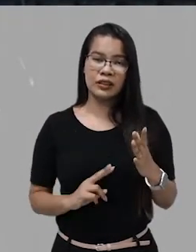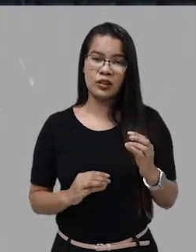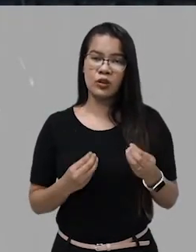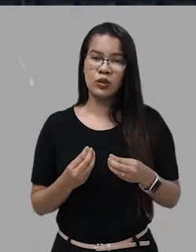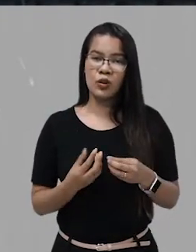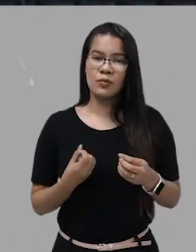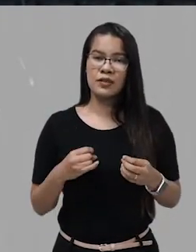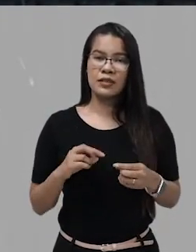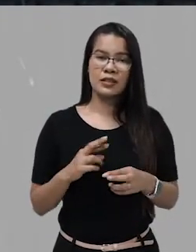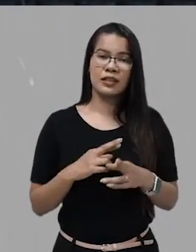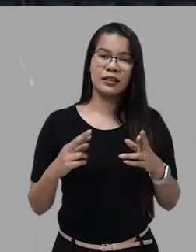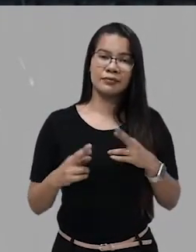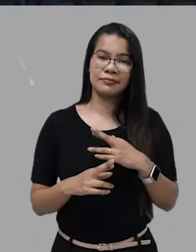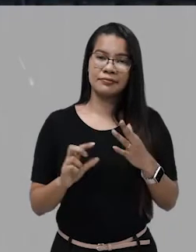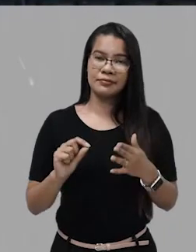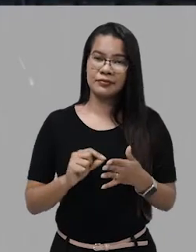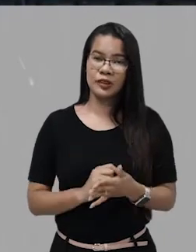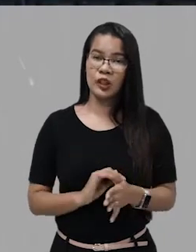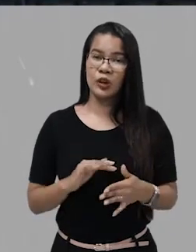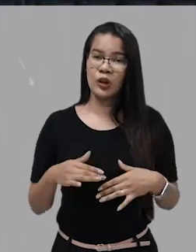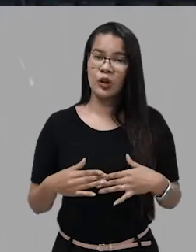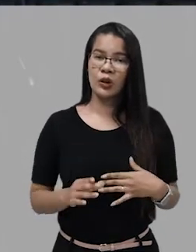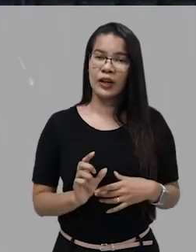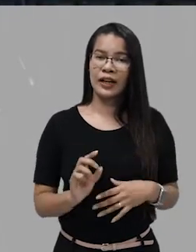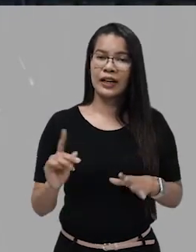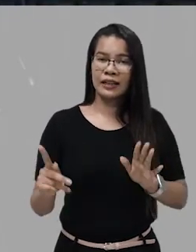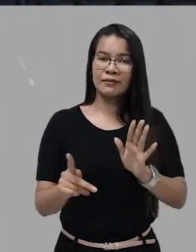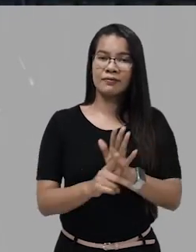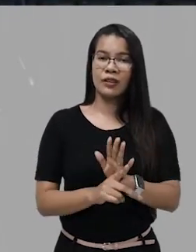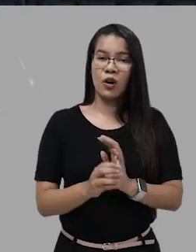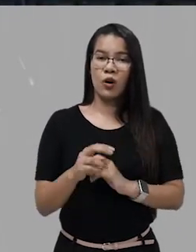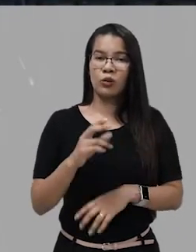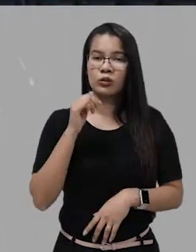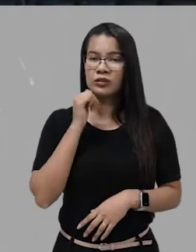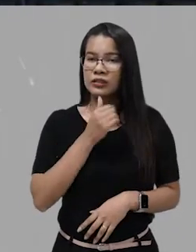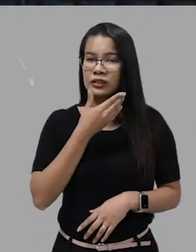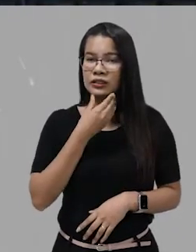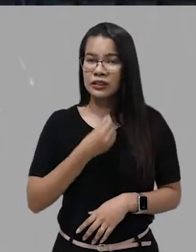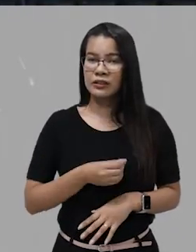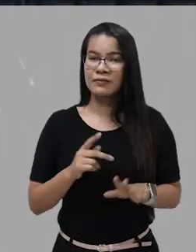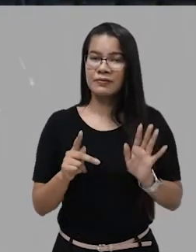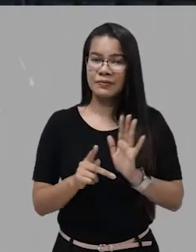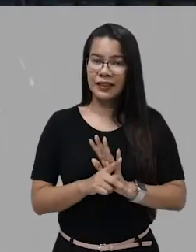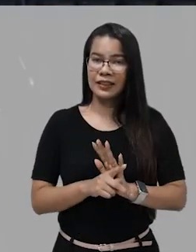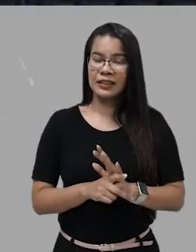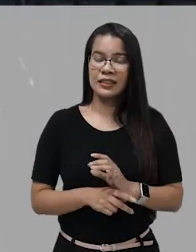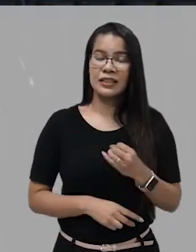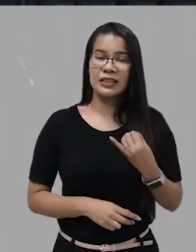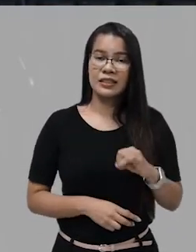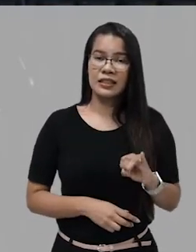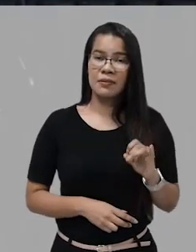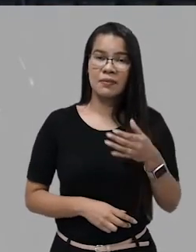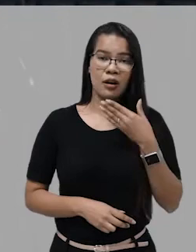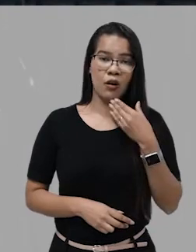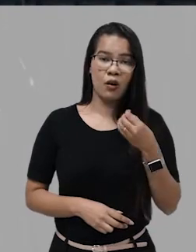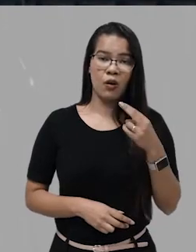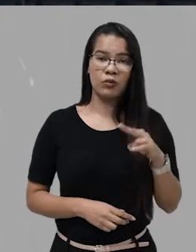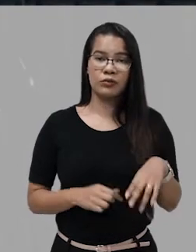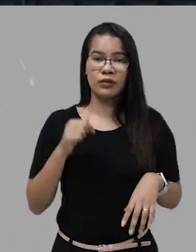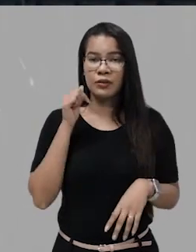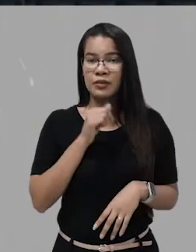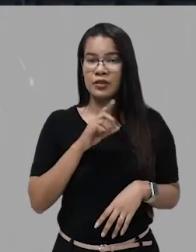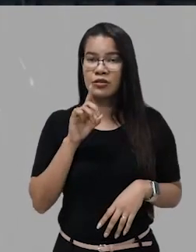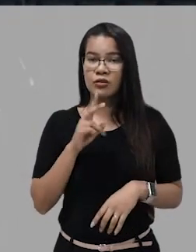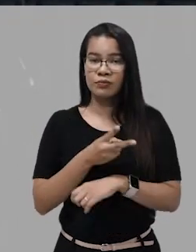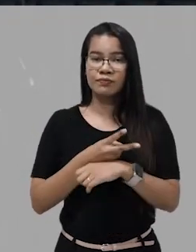se escreve a palavra, a qual a classe gramatical, a qual gênero essa palavra pertence, se é o gênero masculino ou feminino,